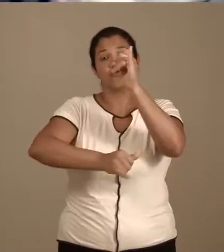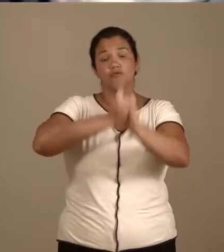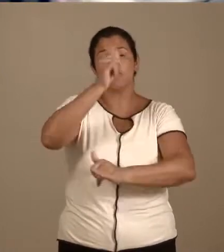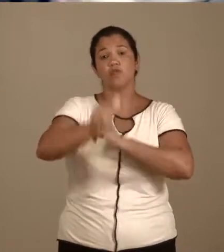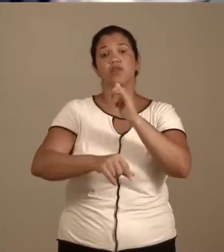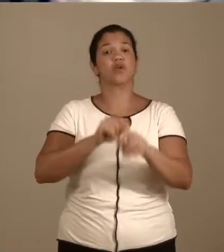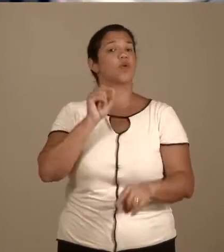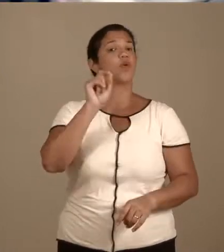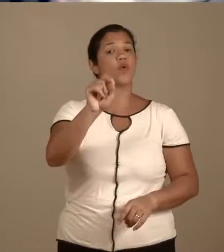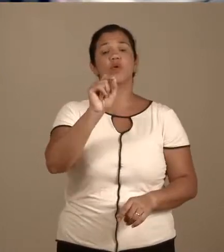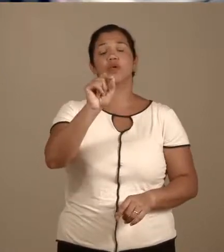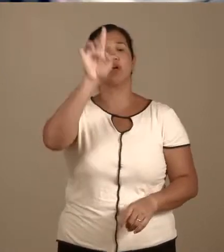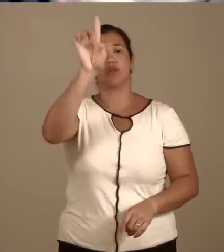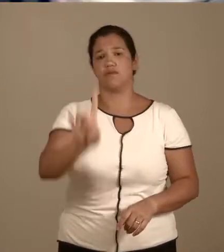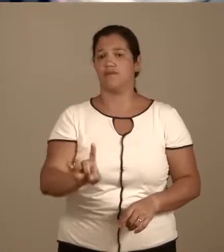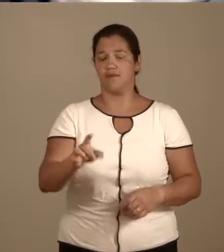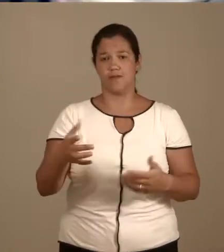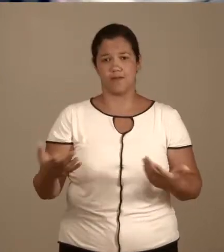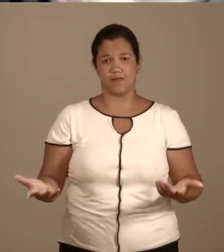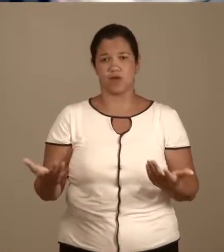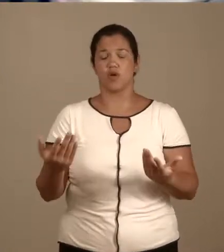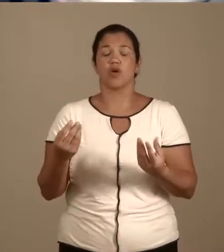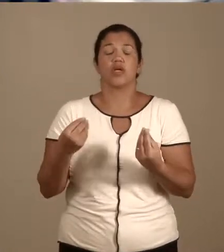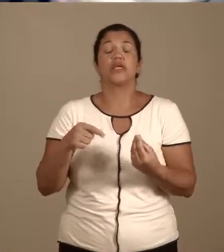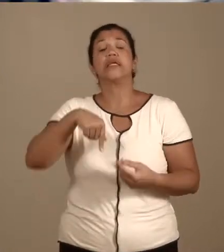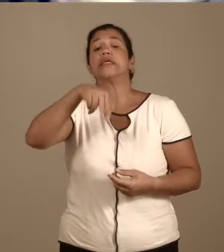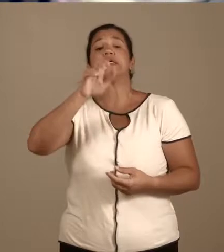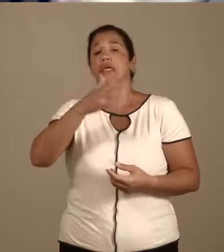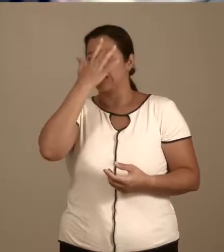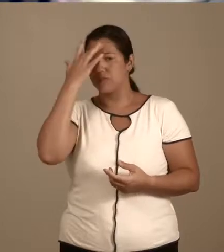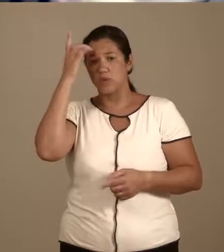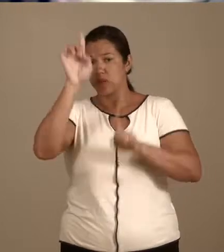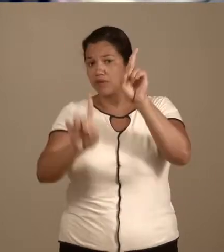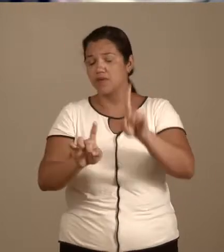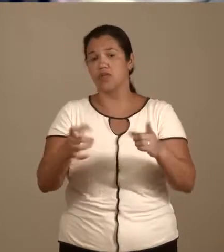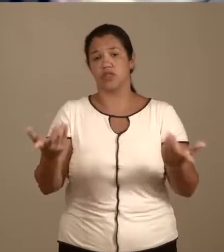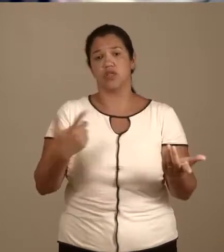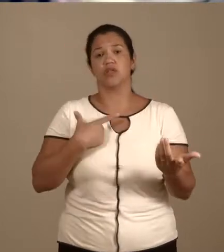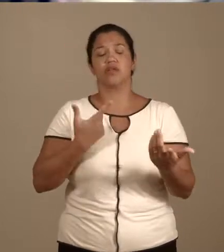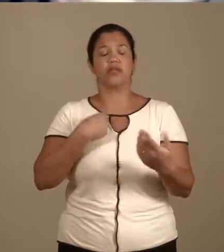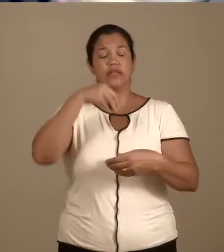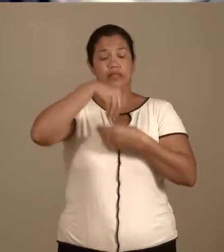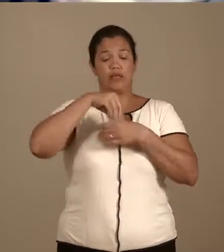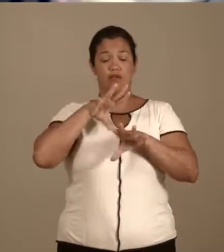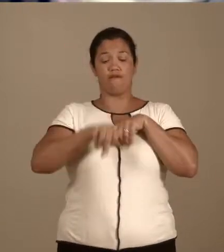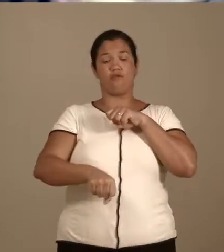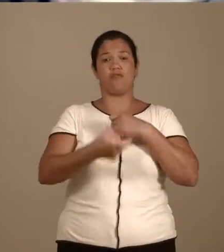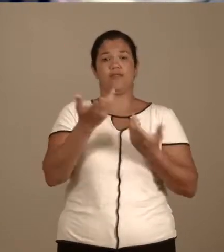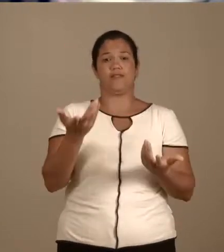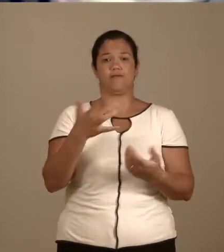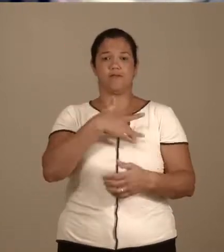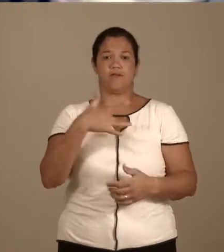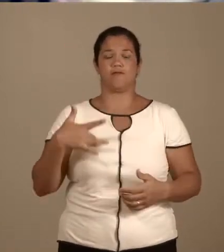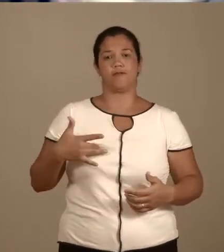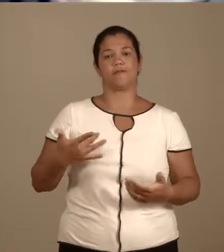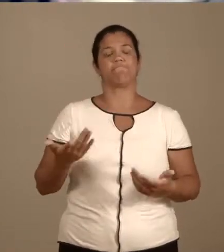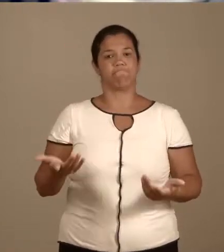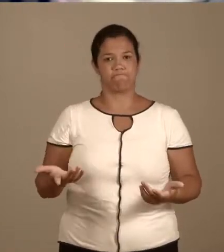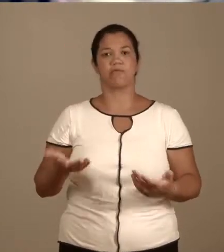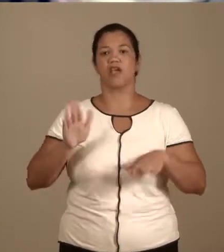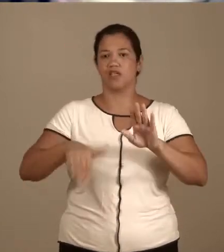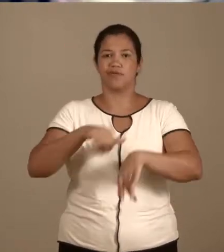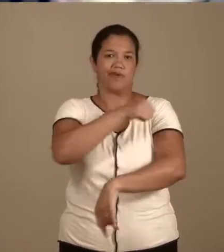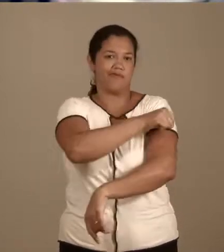informação sobre o que é a deficiência ou o que são as pessoas com deficiência durante a formação do profissional de saúde. Muitas